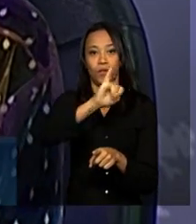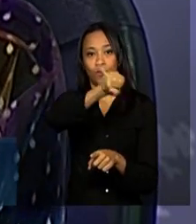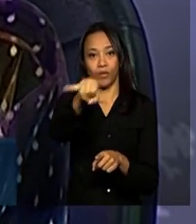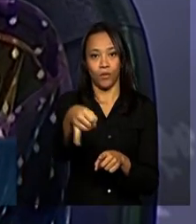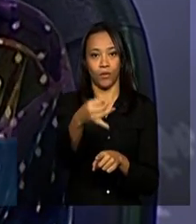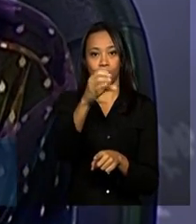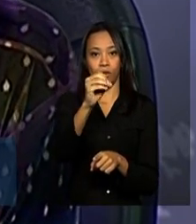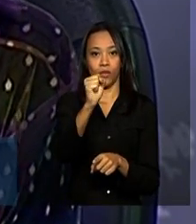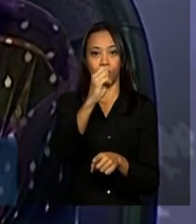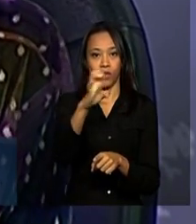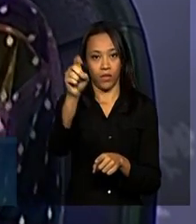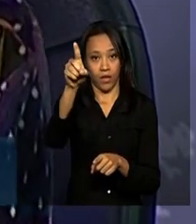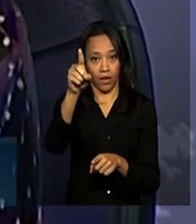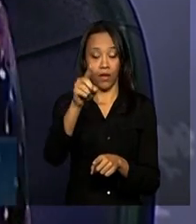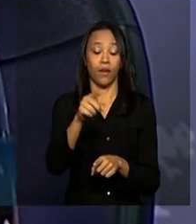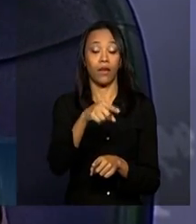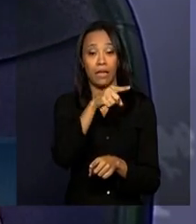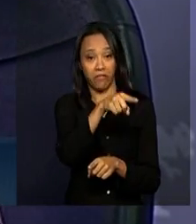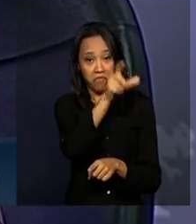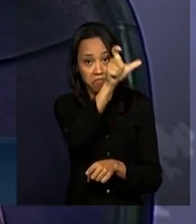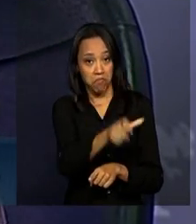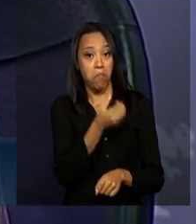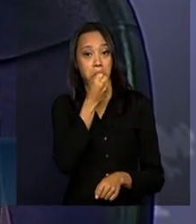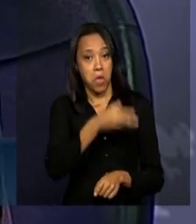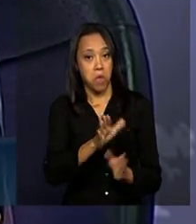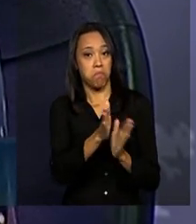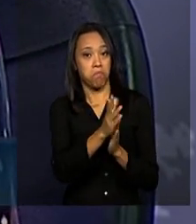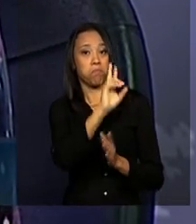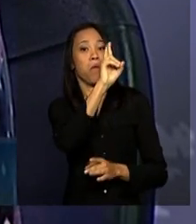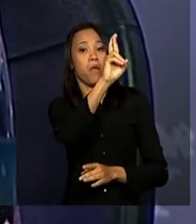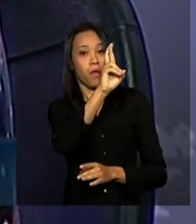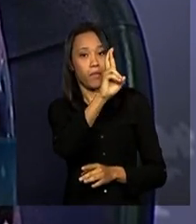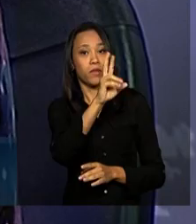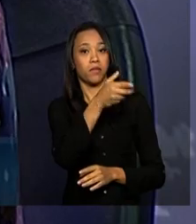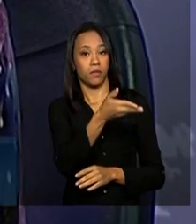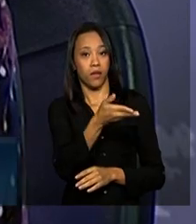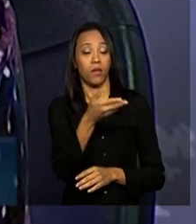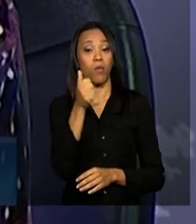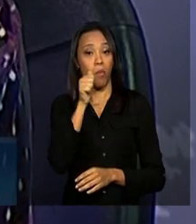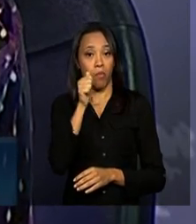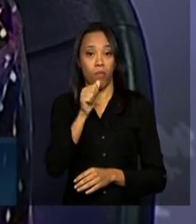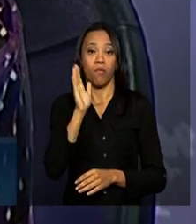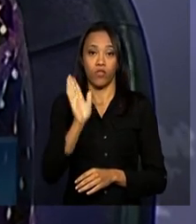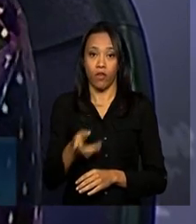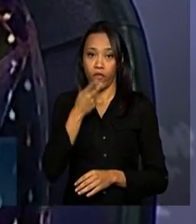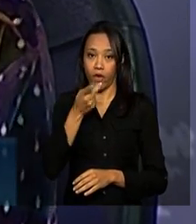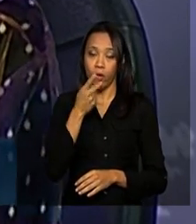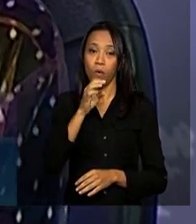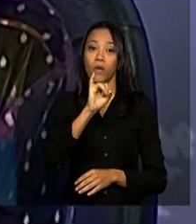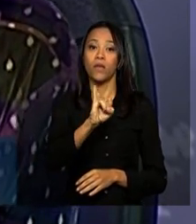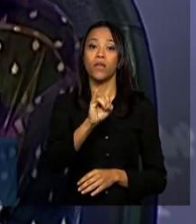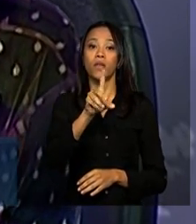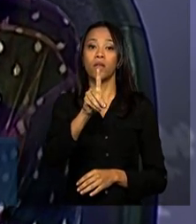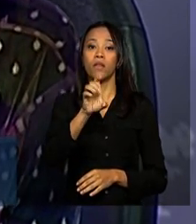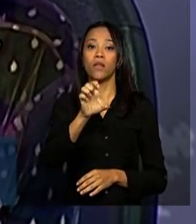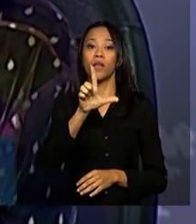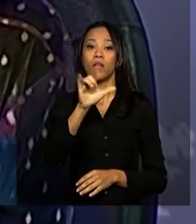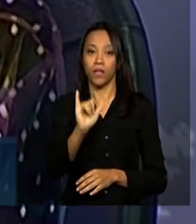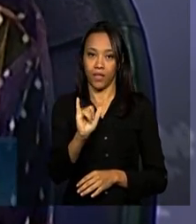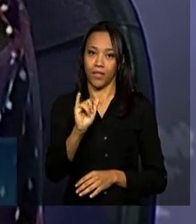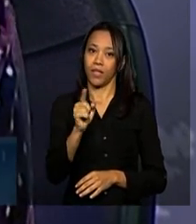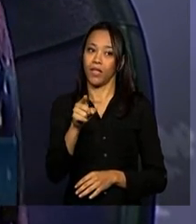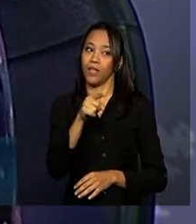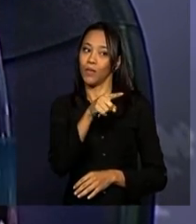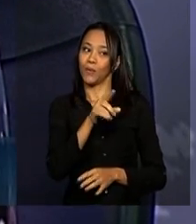bem representado aqui, que você, como a Ideli disse, ele que se cuide, porque com